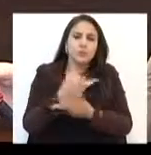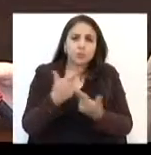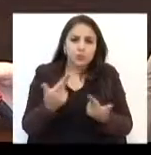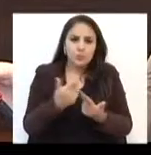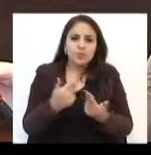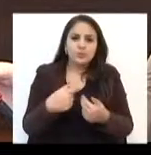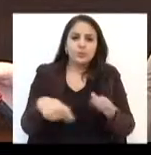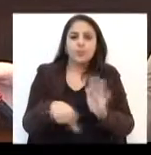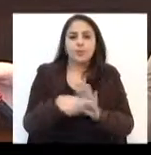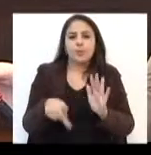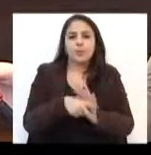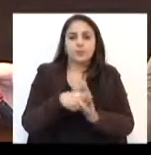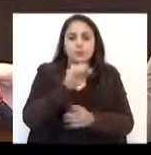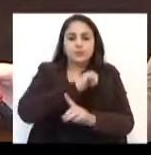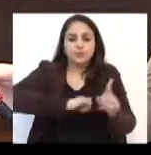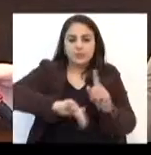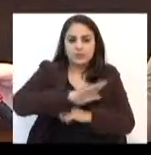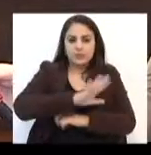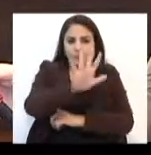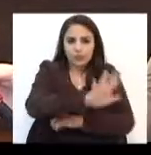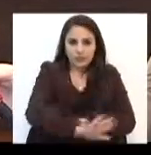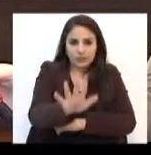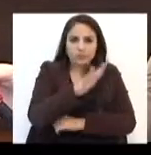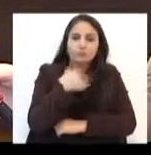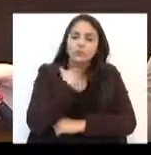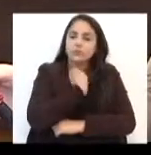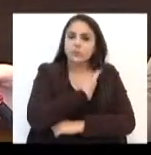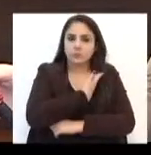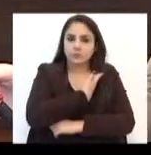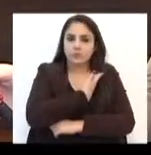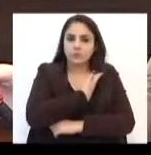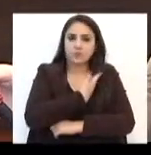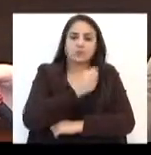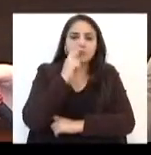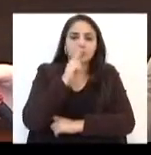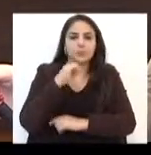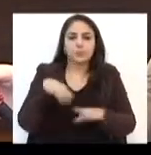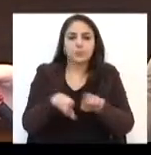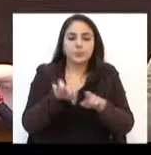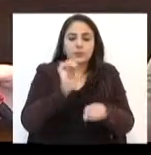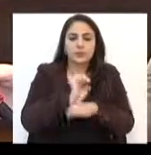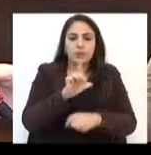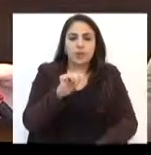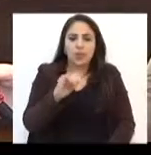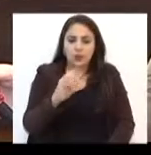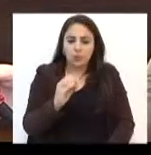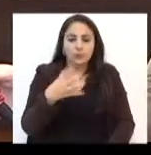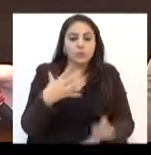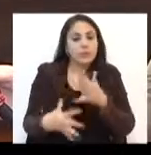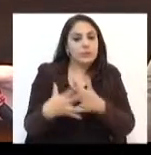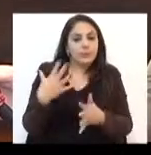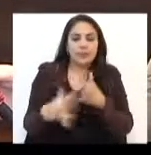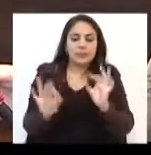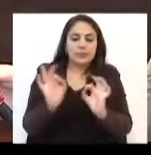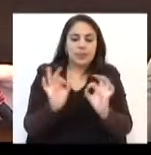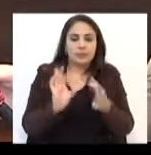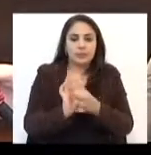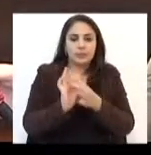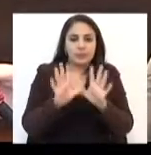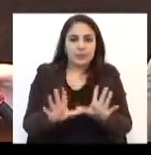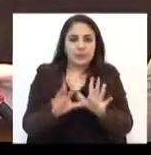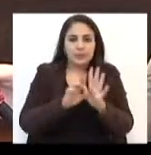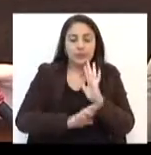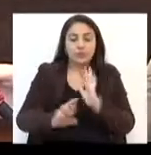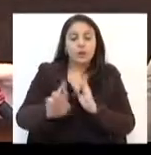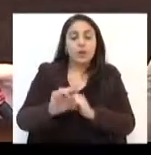consequência para a sociedade como um todo. Então eu vejo que o Estado laico ele não interfere na liberdade religiosa,